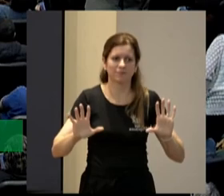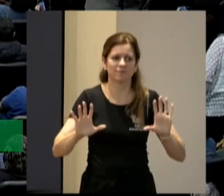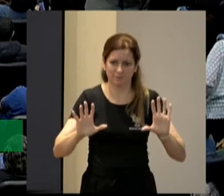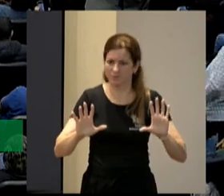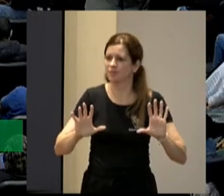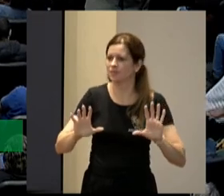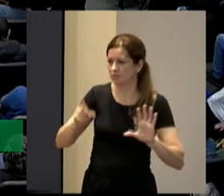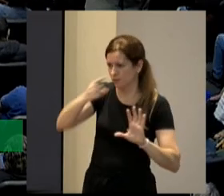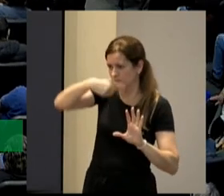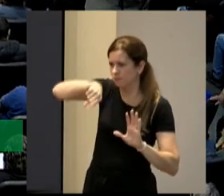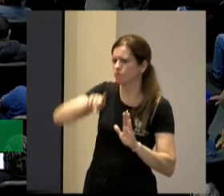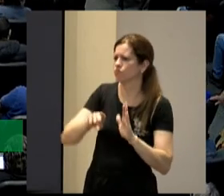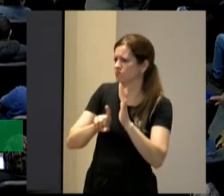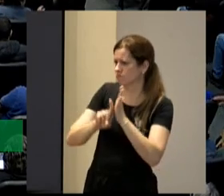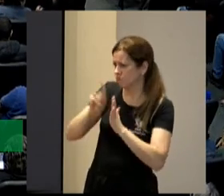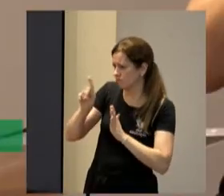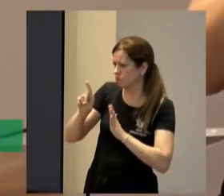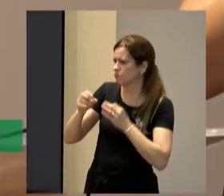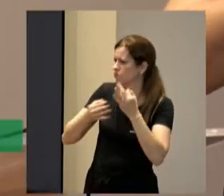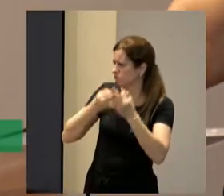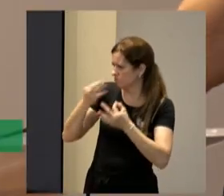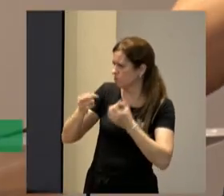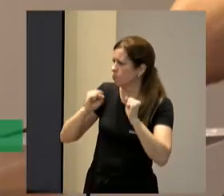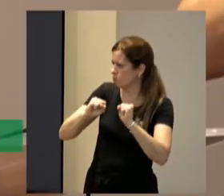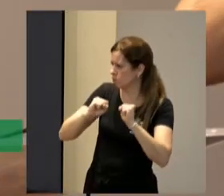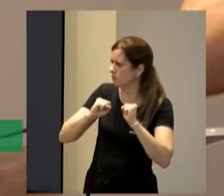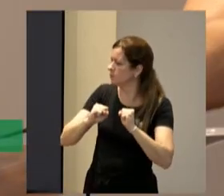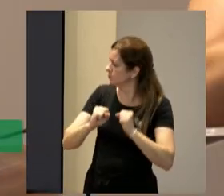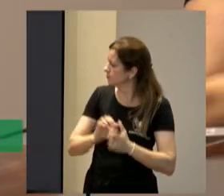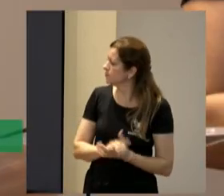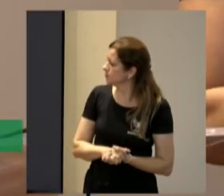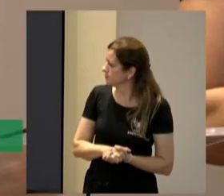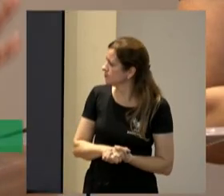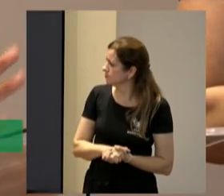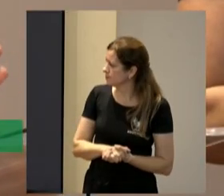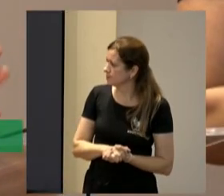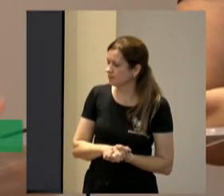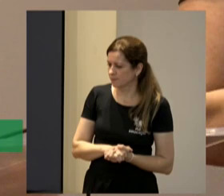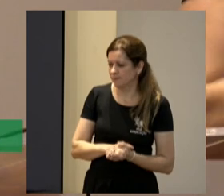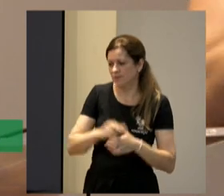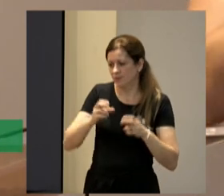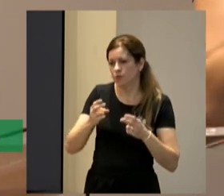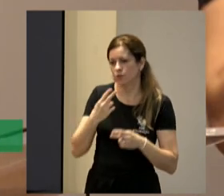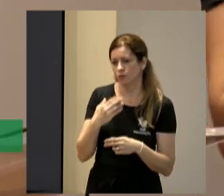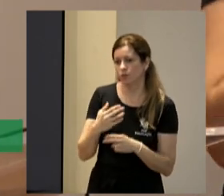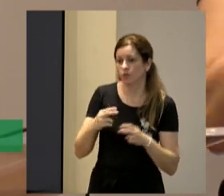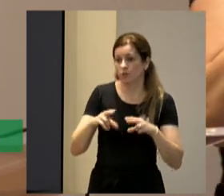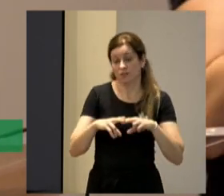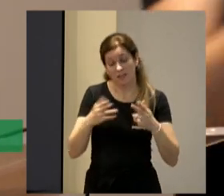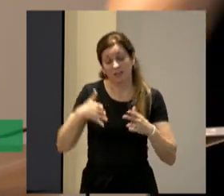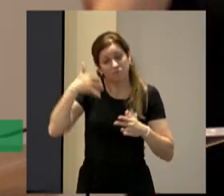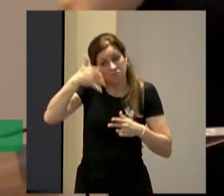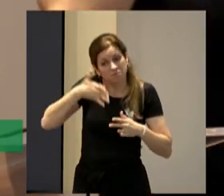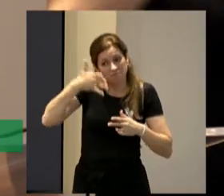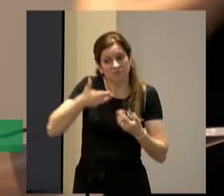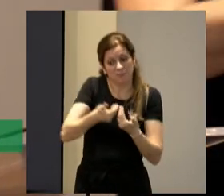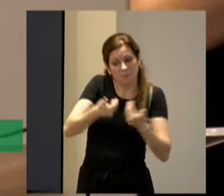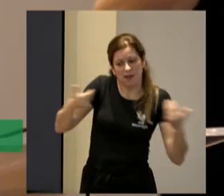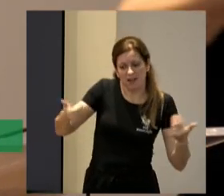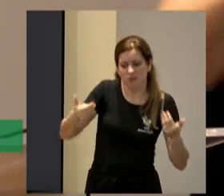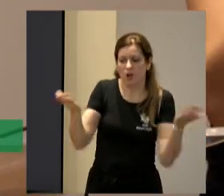fazer, né, considerações, enfim, breves nesse sentido e por isso se diferencia da conferência. Tá?